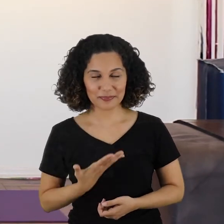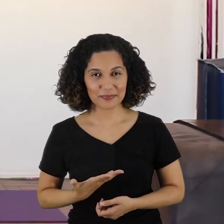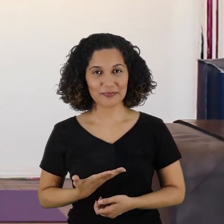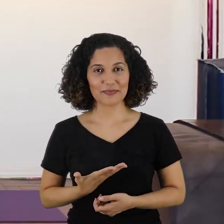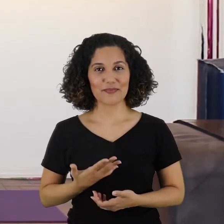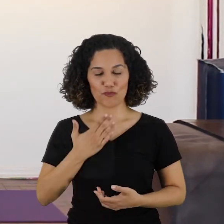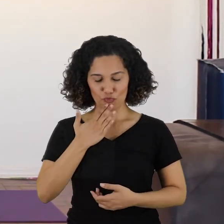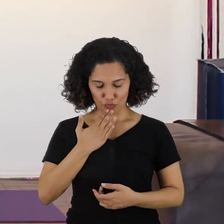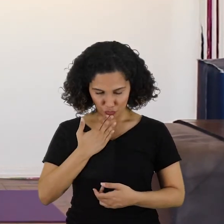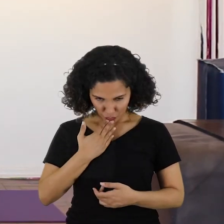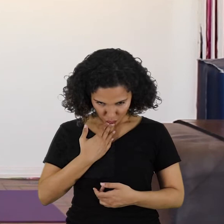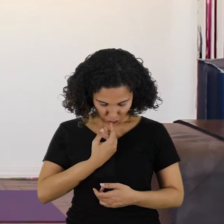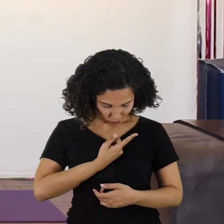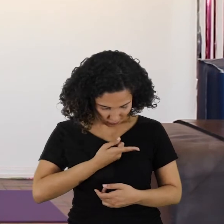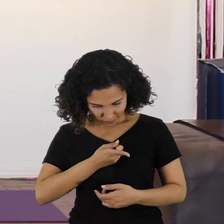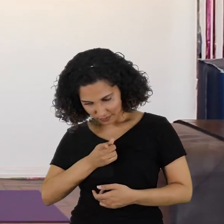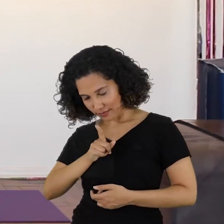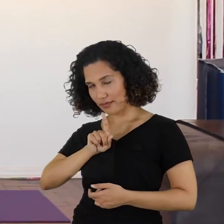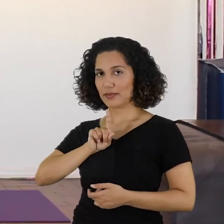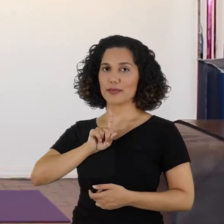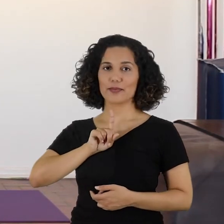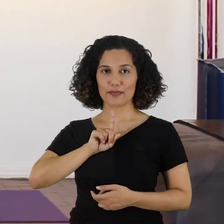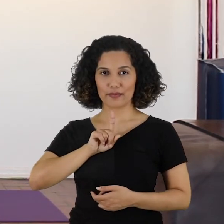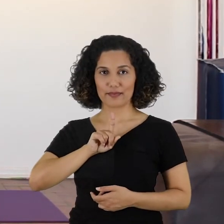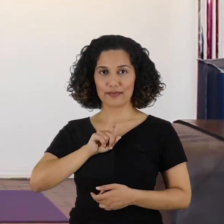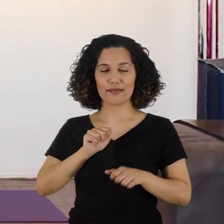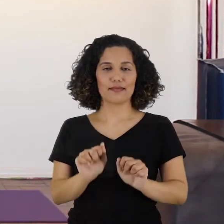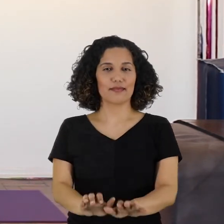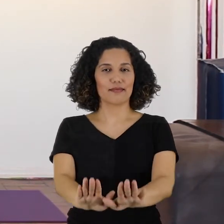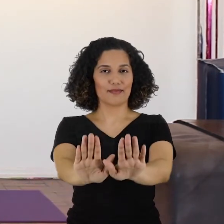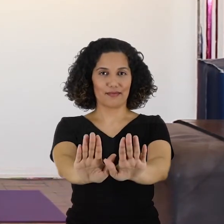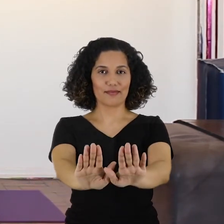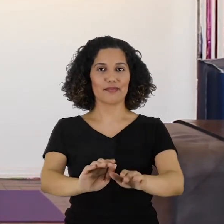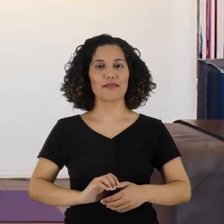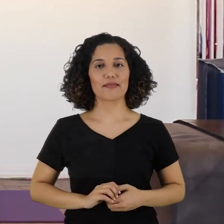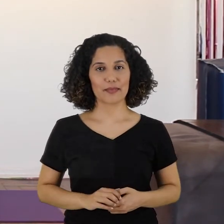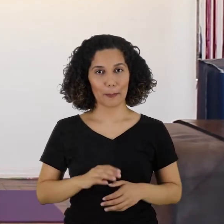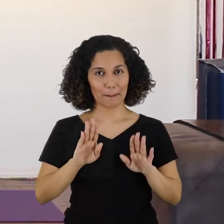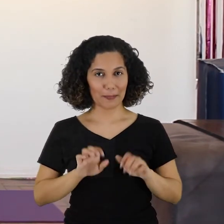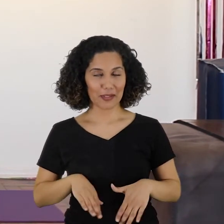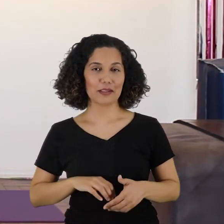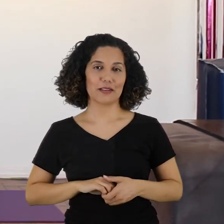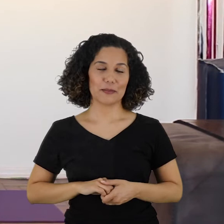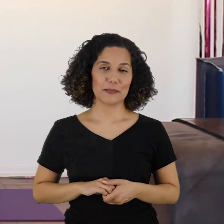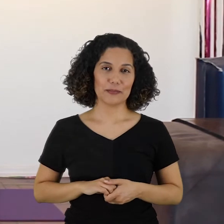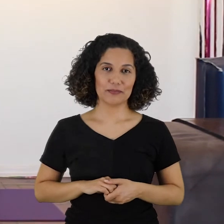Boa, gente. Queixo no peito, desenrolou, esticou a perna. Muito